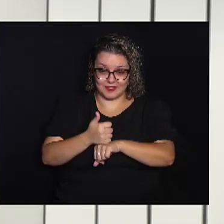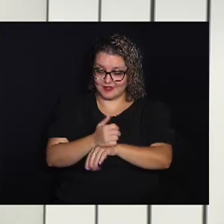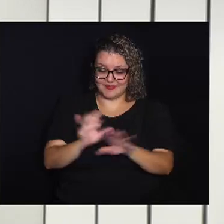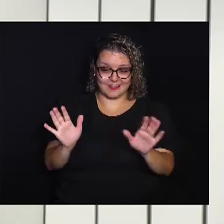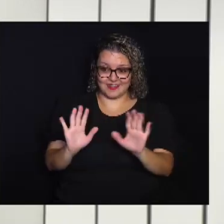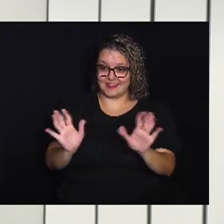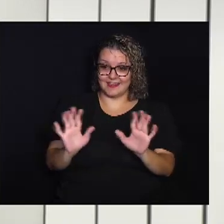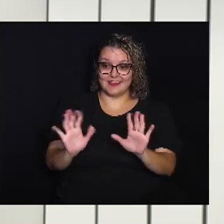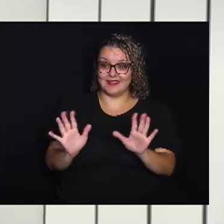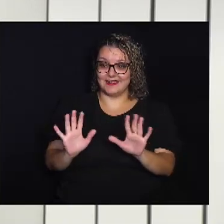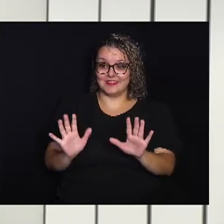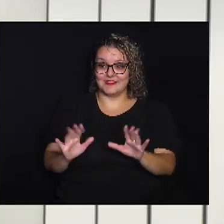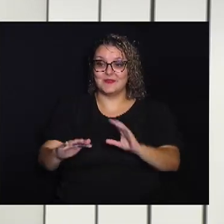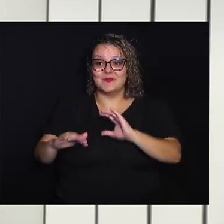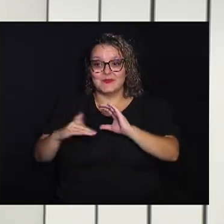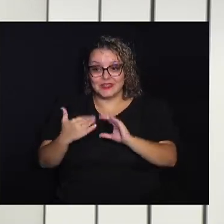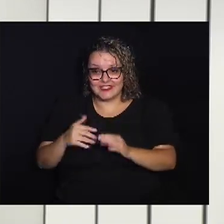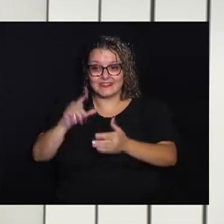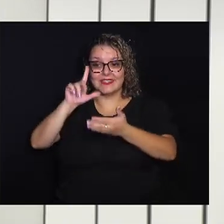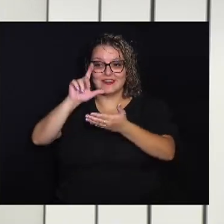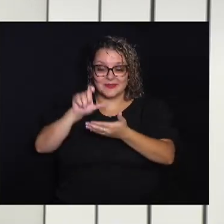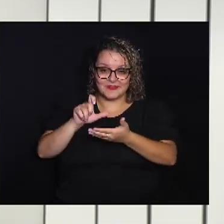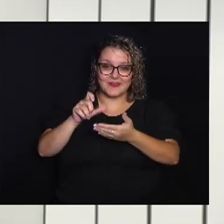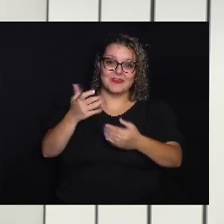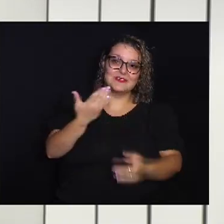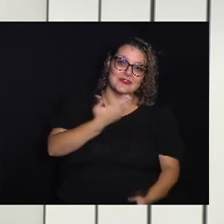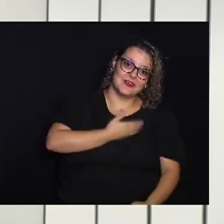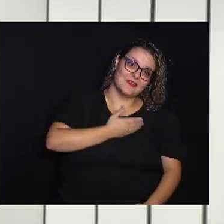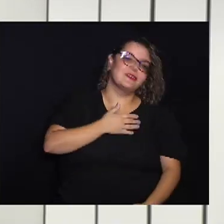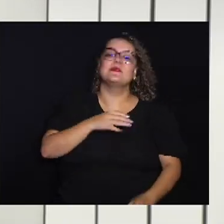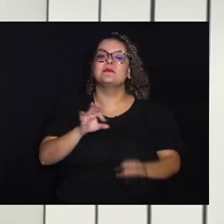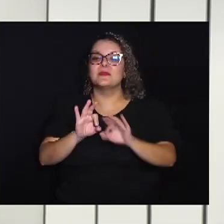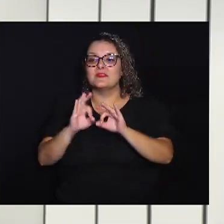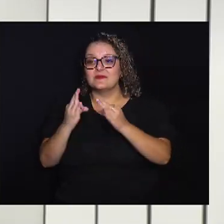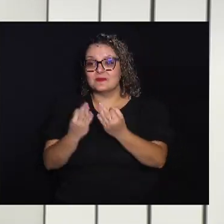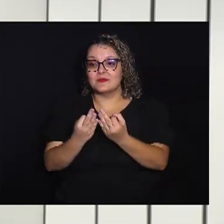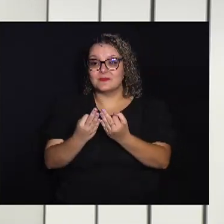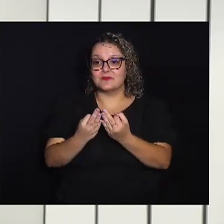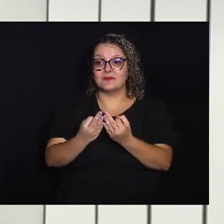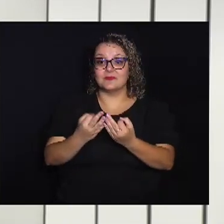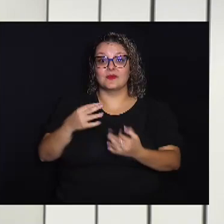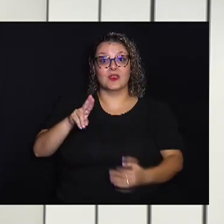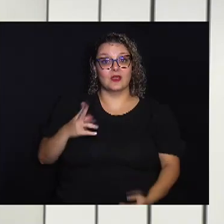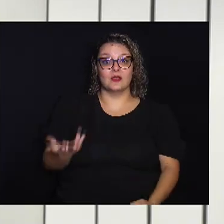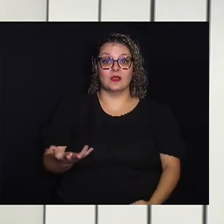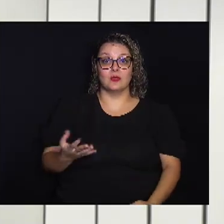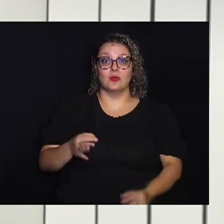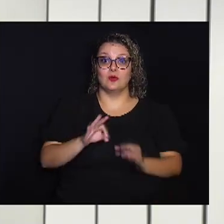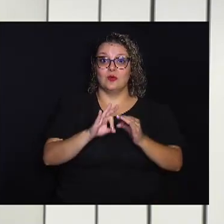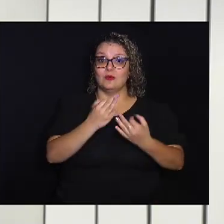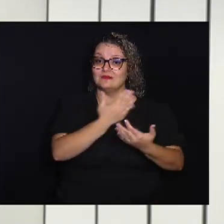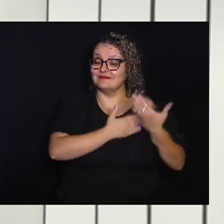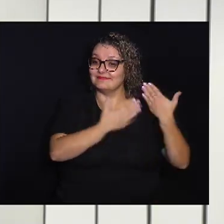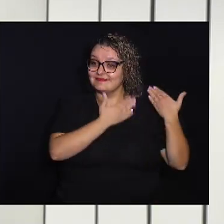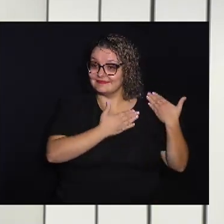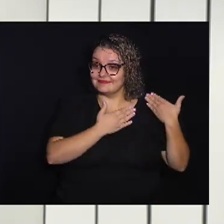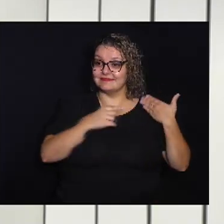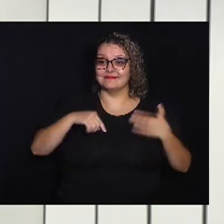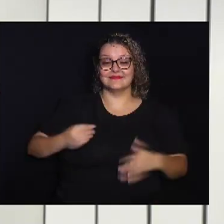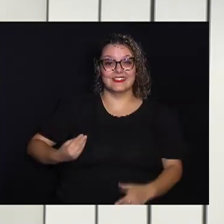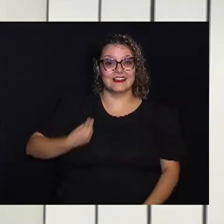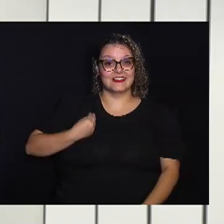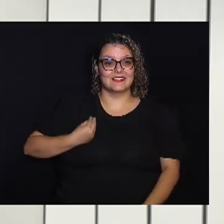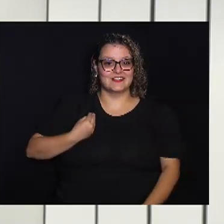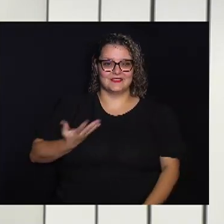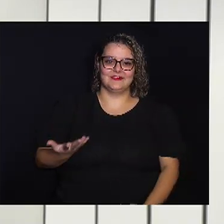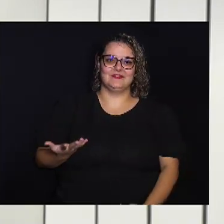profissional, não. Manda a sua foto com amigos, parentes, ou mesmo de um antepassado seu aqui que viveu e